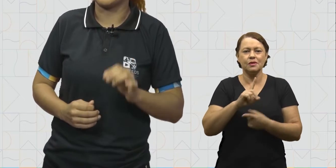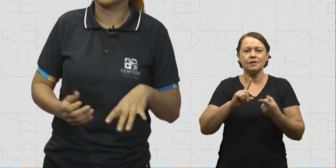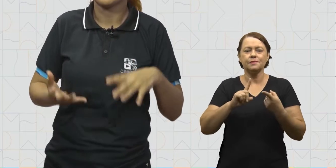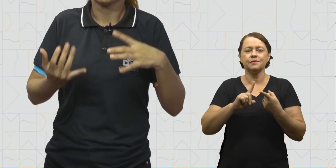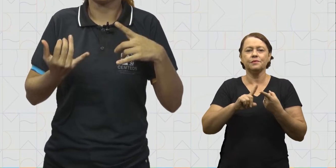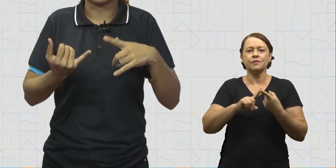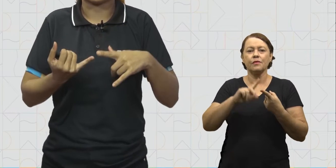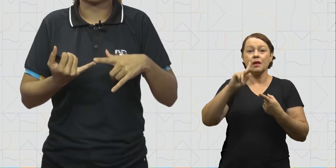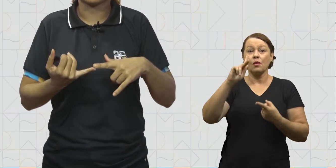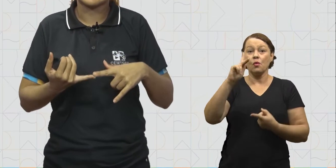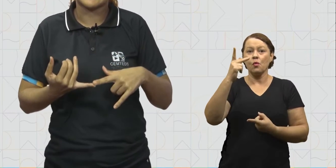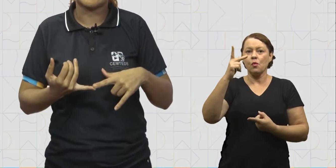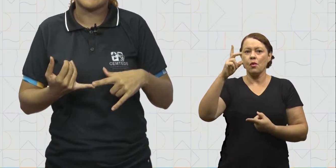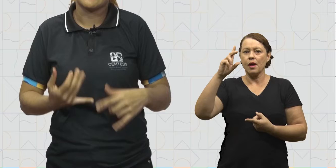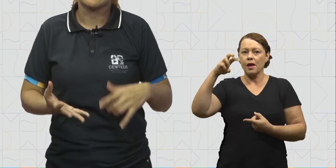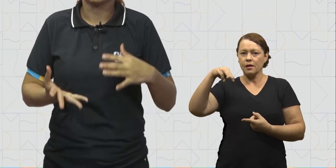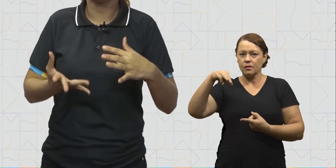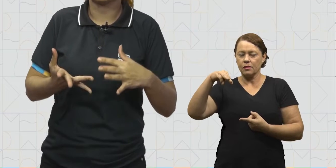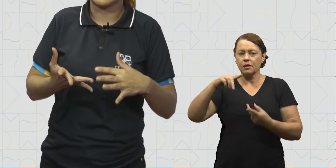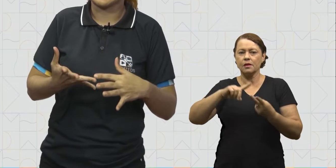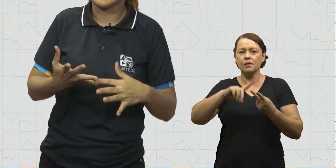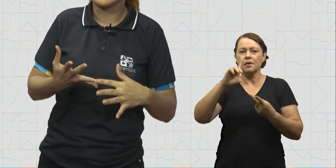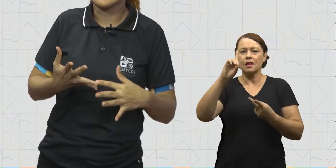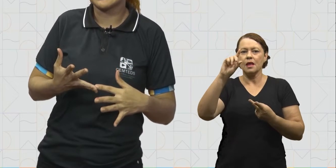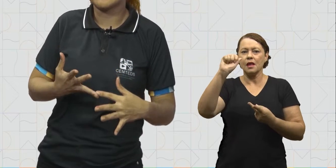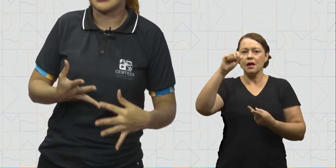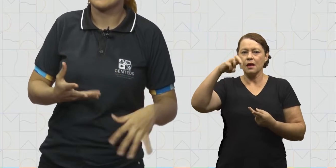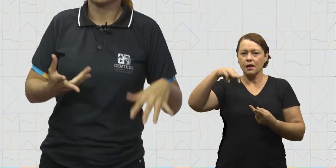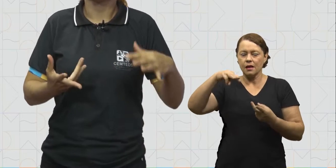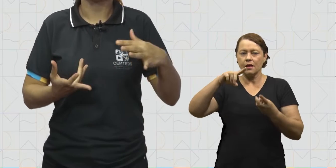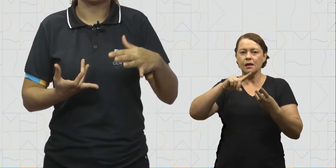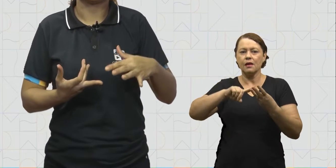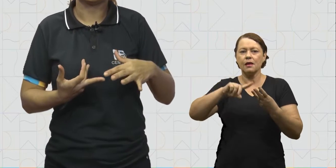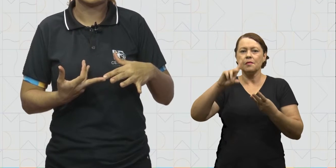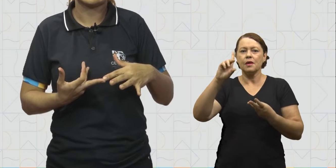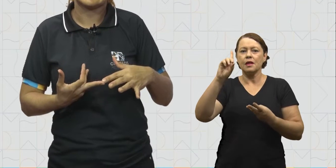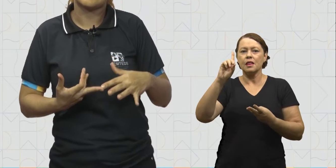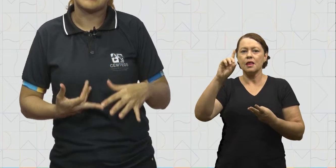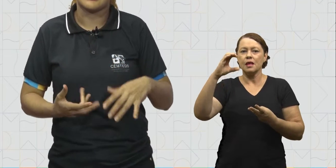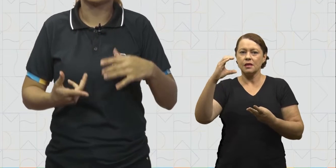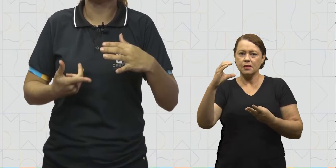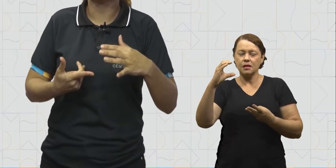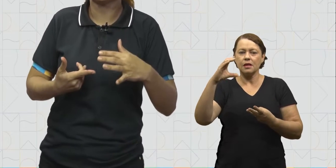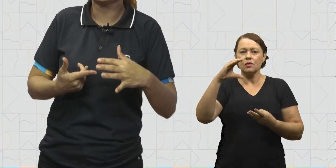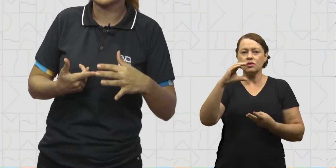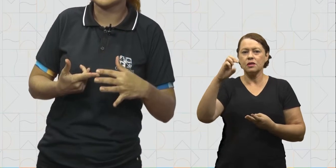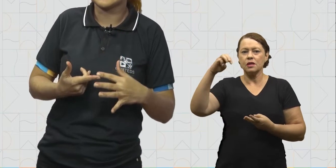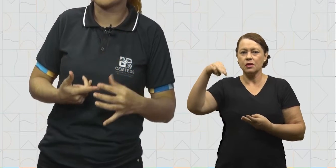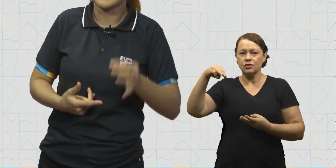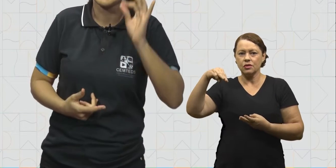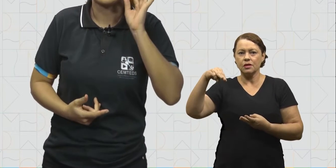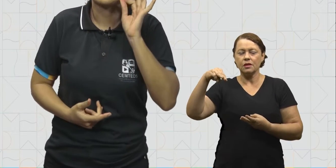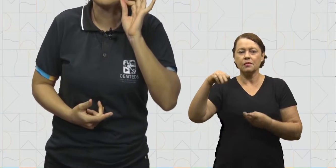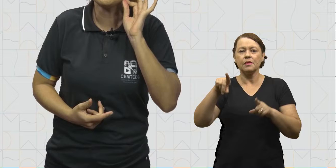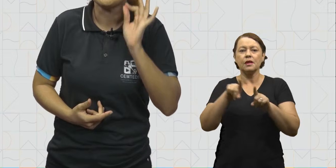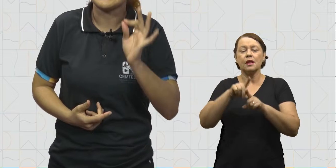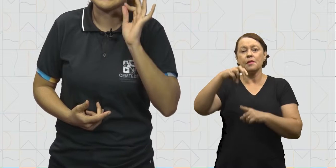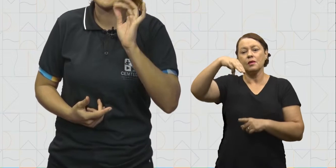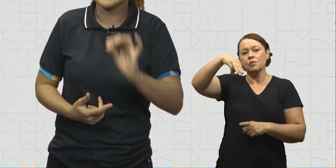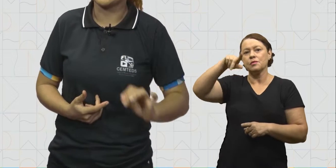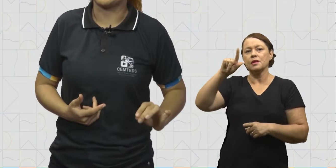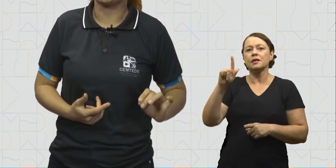usadas, são o hectograma, o decagrama, o decigrama, o centigrama e